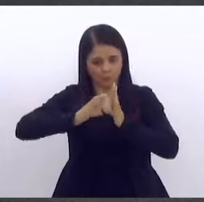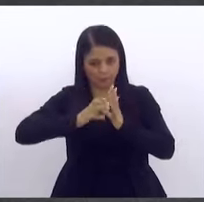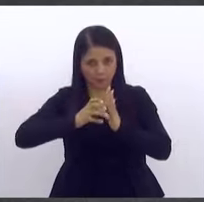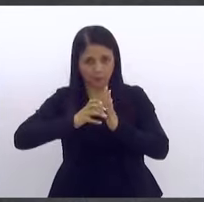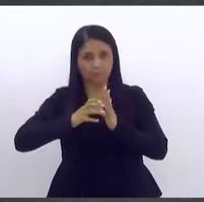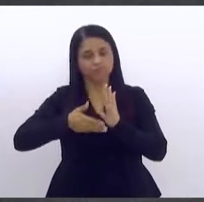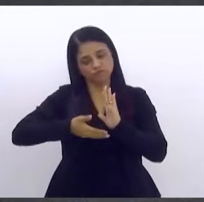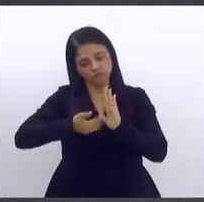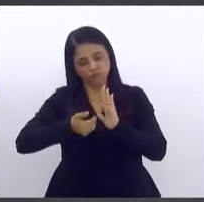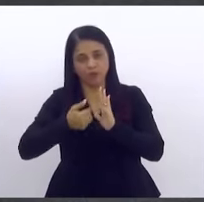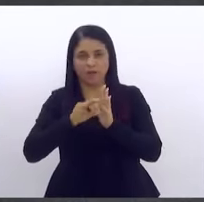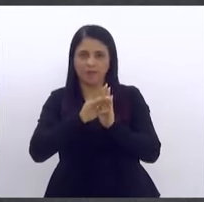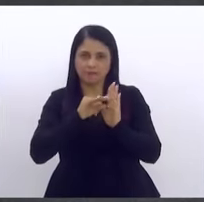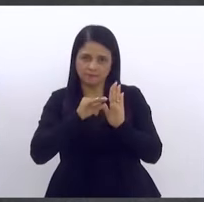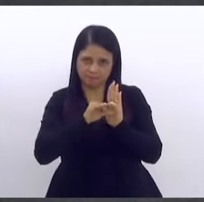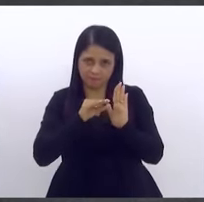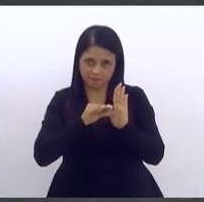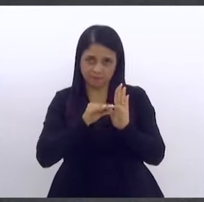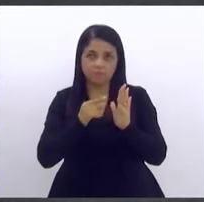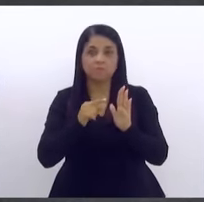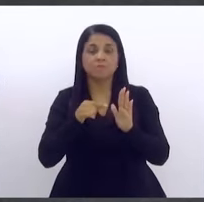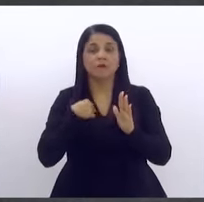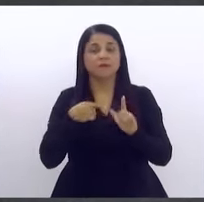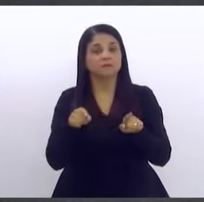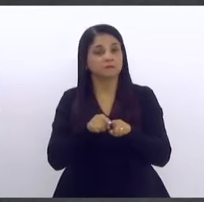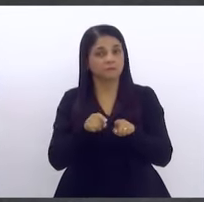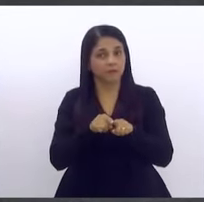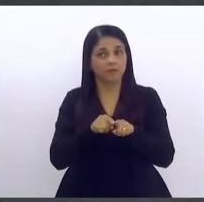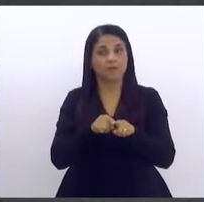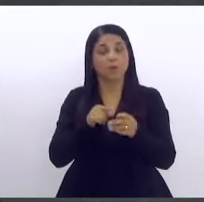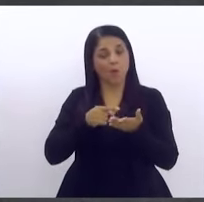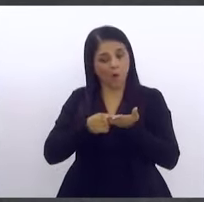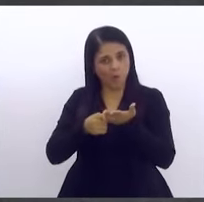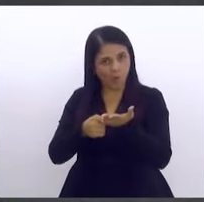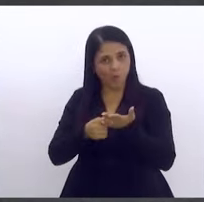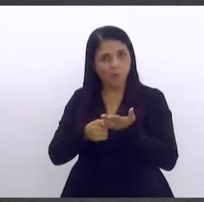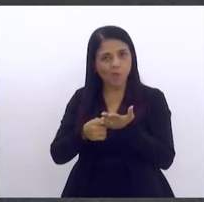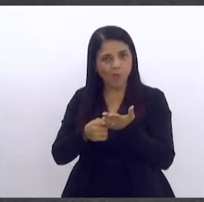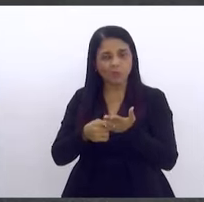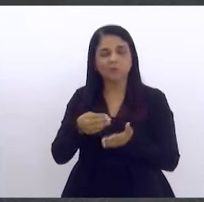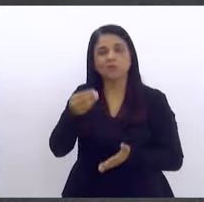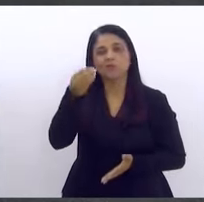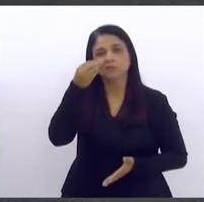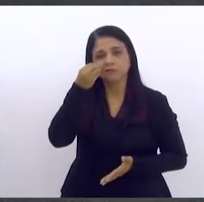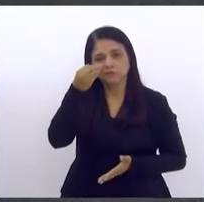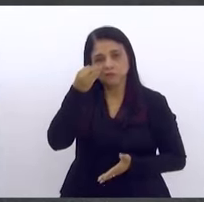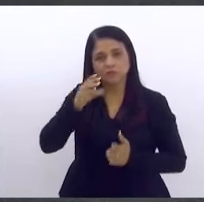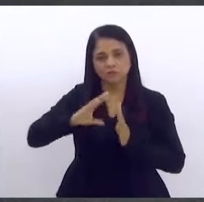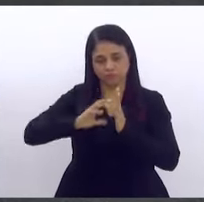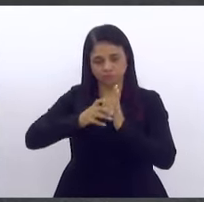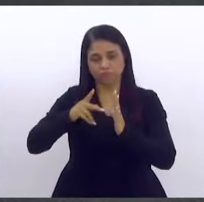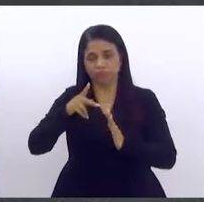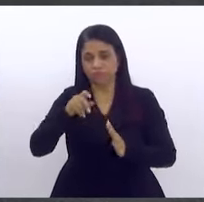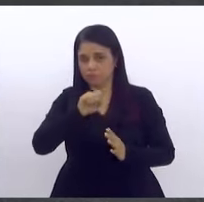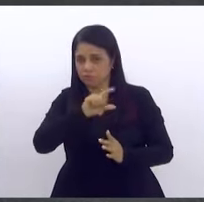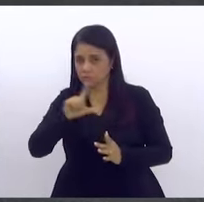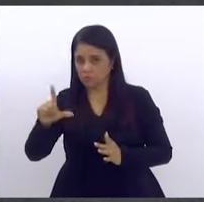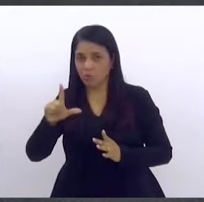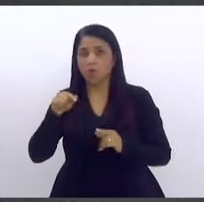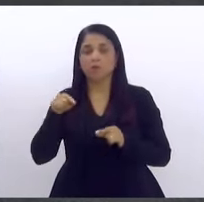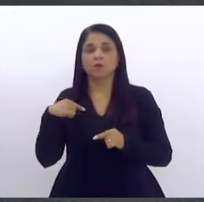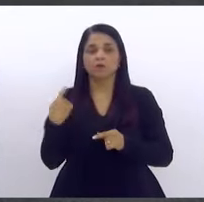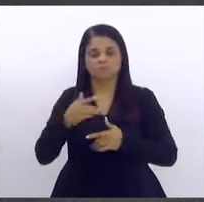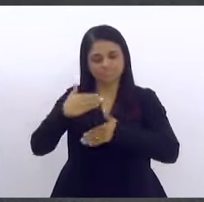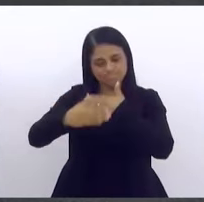importante retirar essas emendas. Mas também fica aí o pronto acordo e também a tentativa que o pessoal tem de fazer com que a